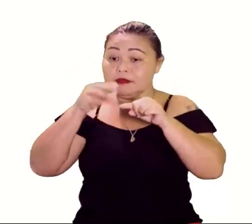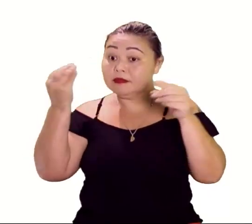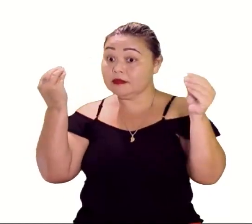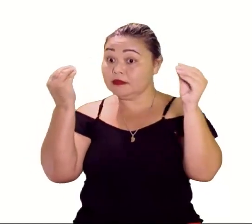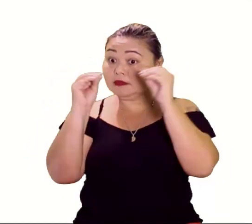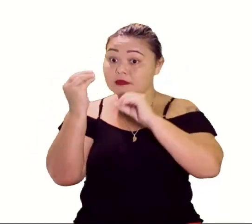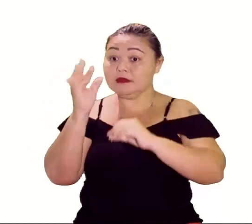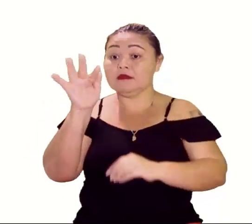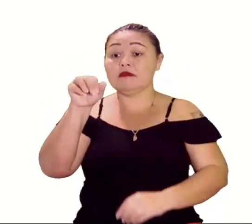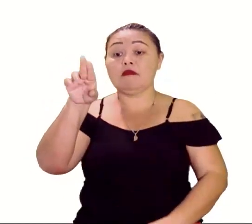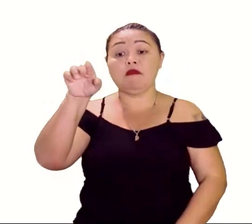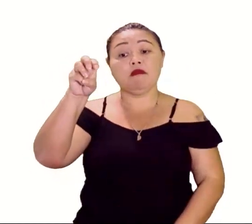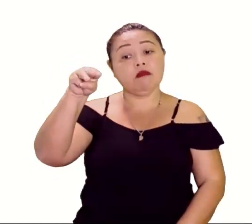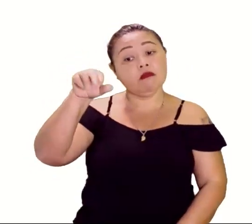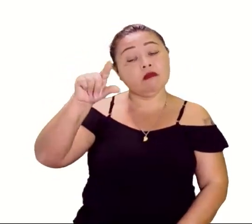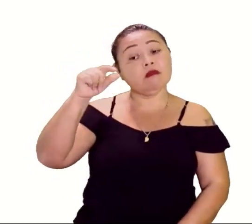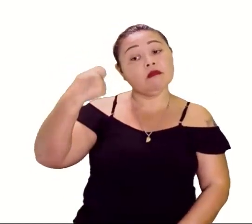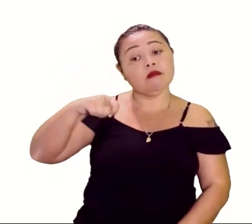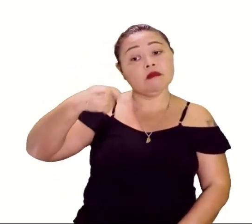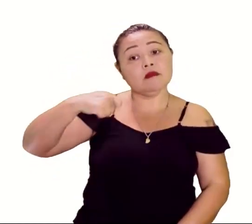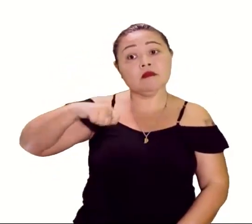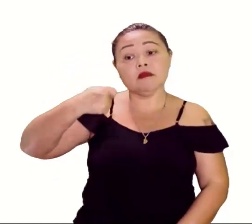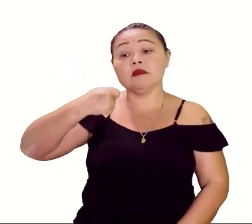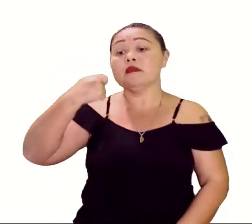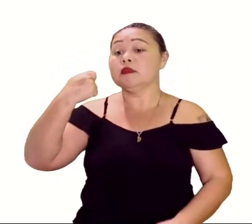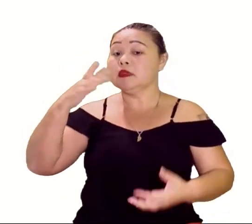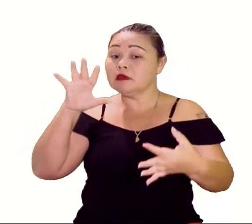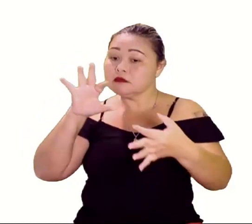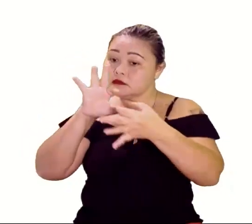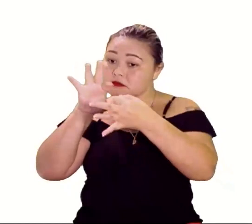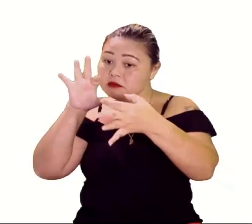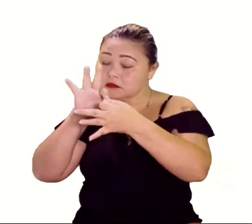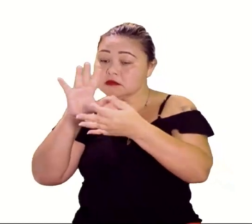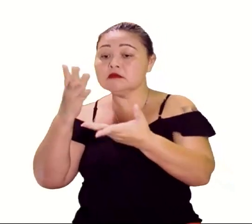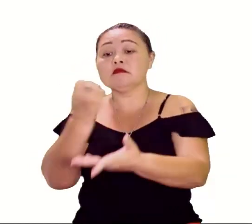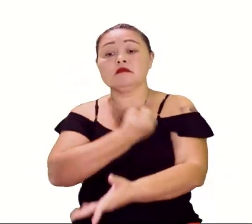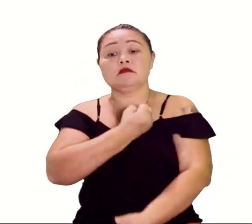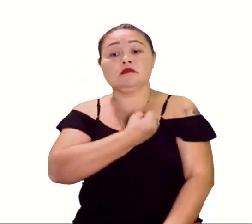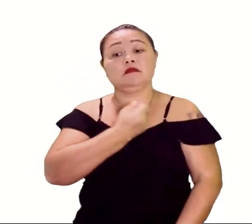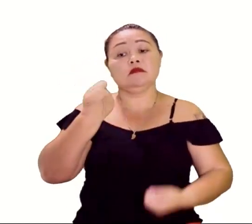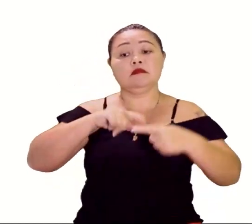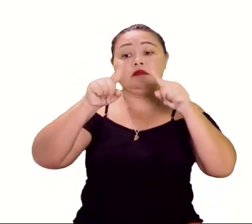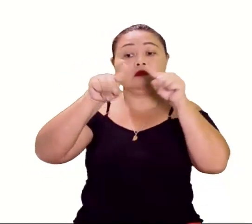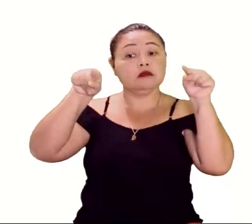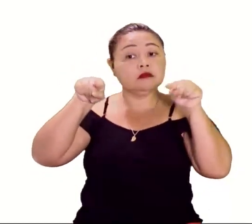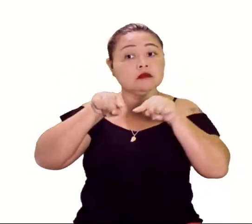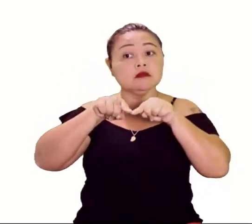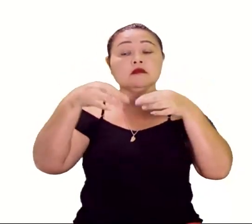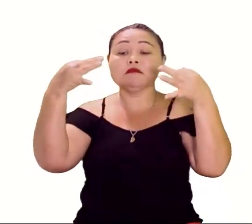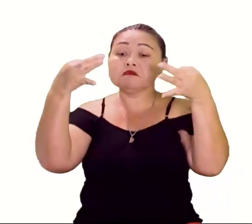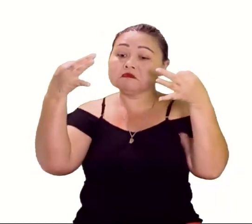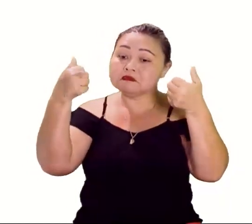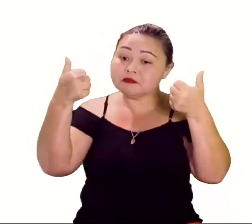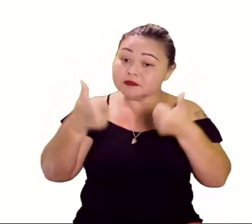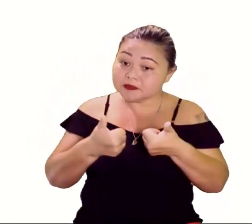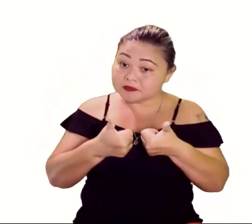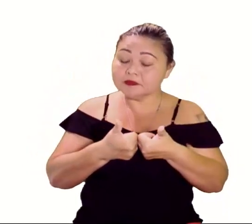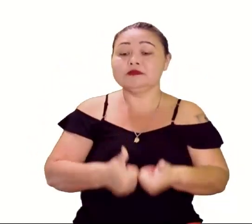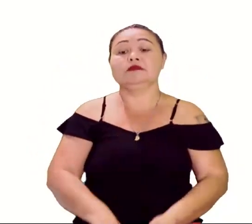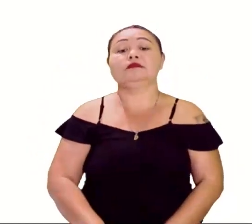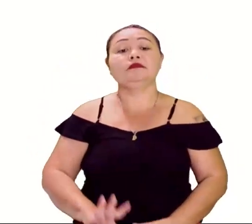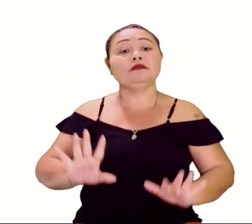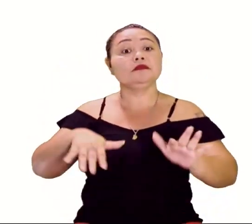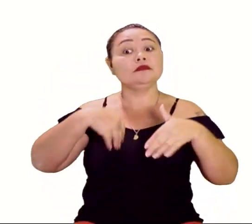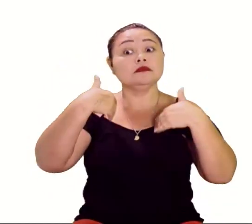na fórmula, porque a fórmula depende do valor do delta. Perfeito, perfeito.